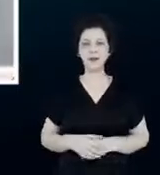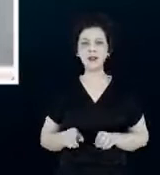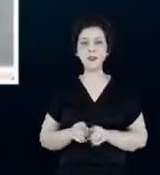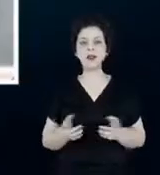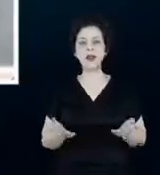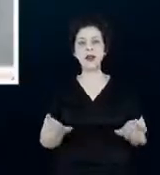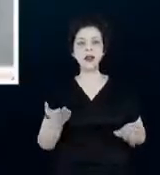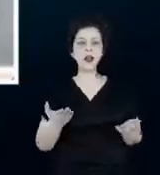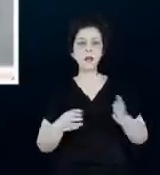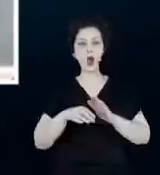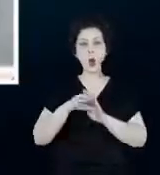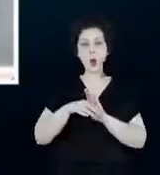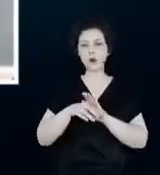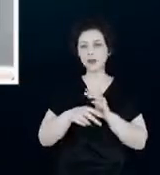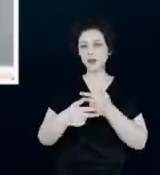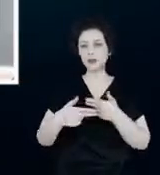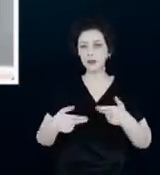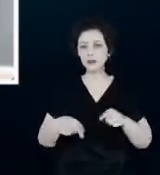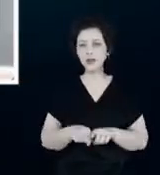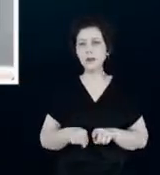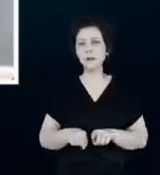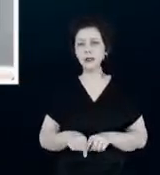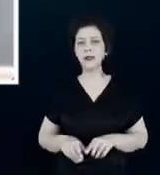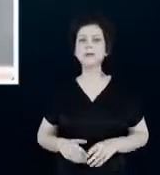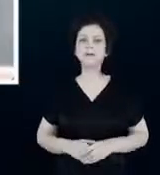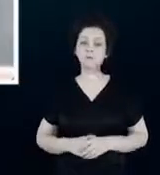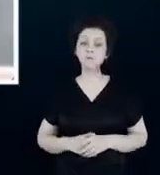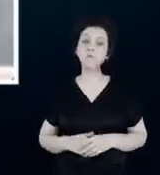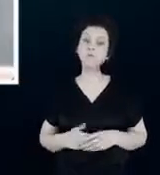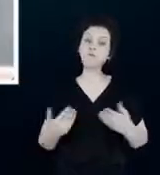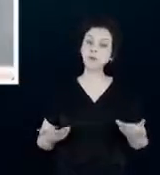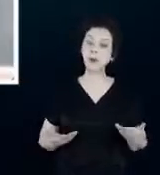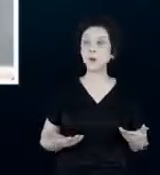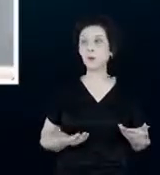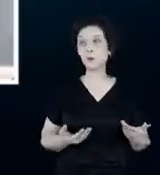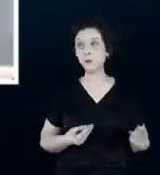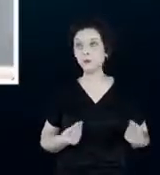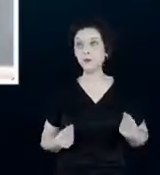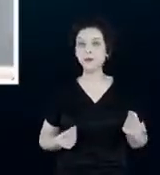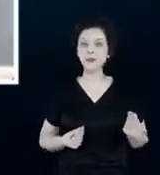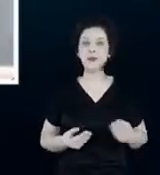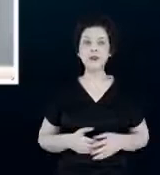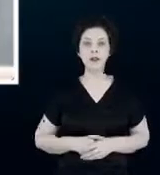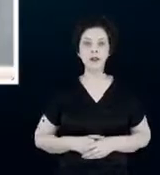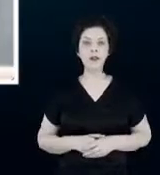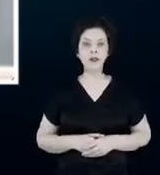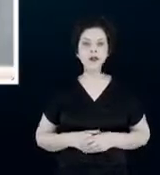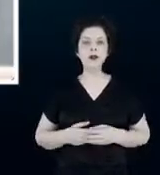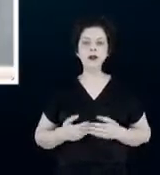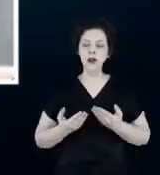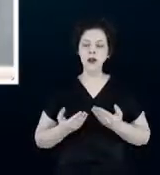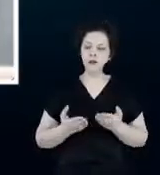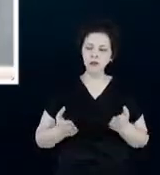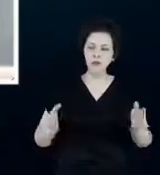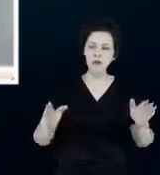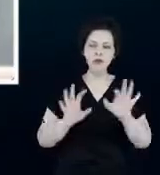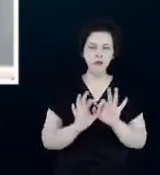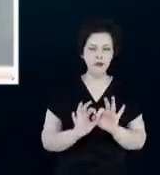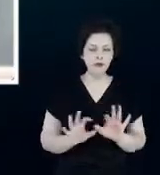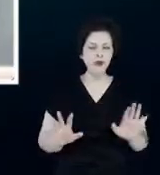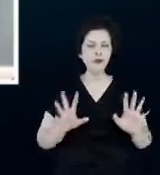os conceitos, como eu disse inicialmente, então, de alguma forma, a gente já permite